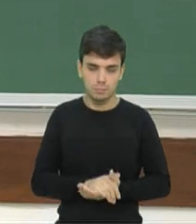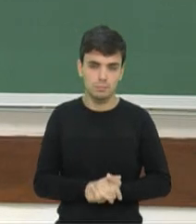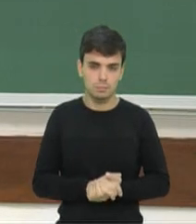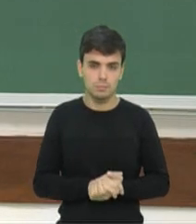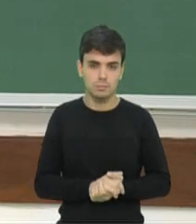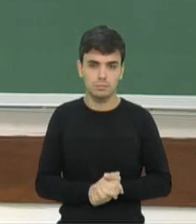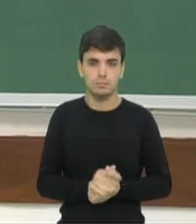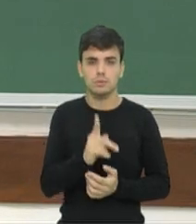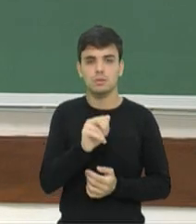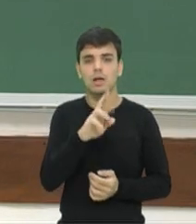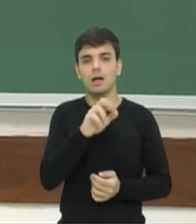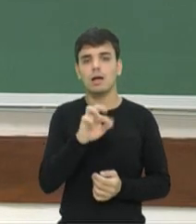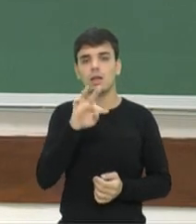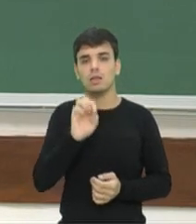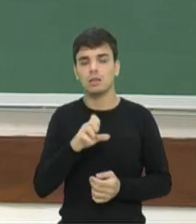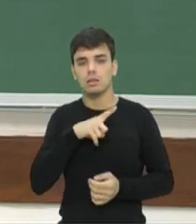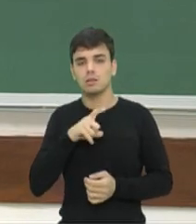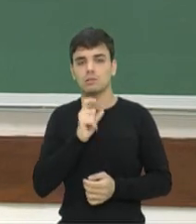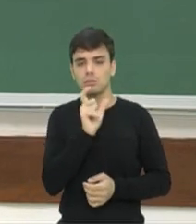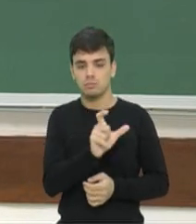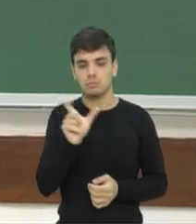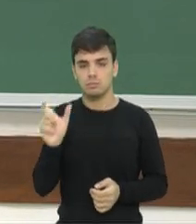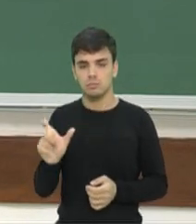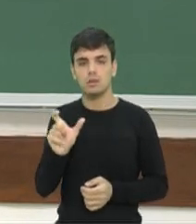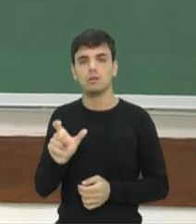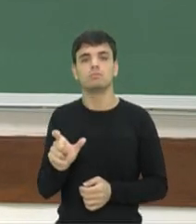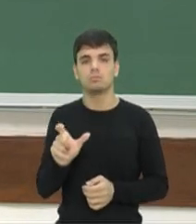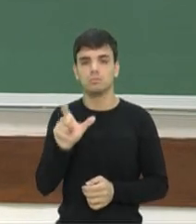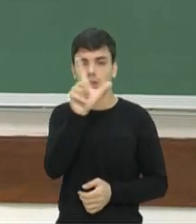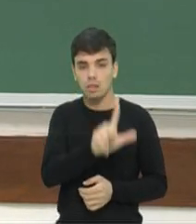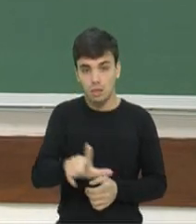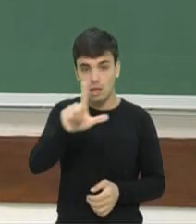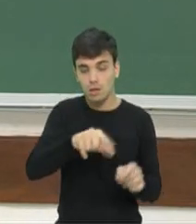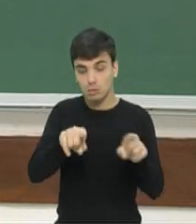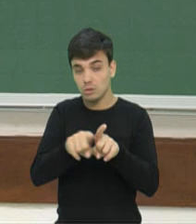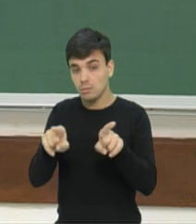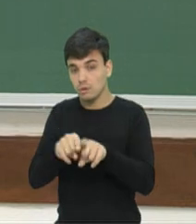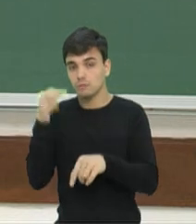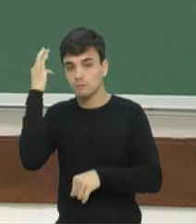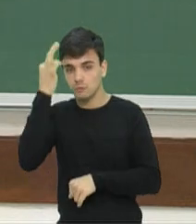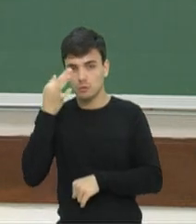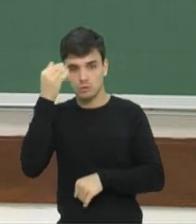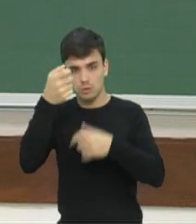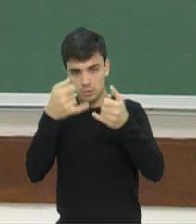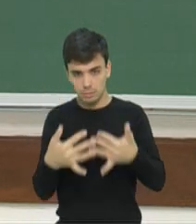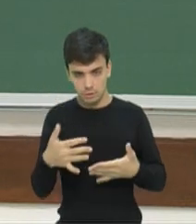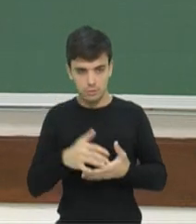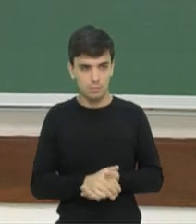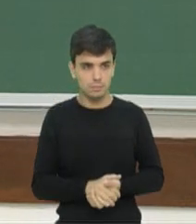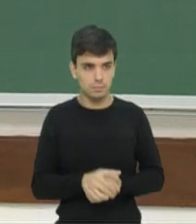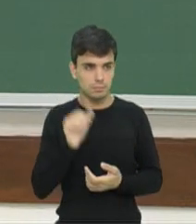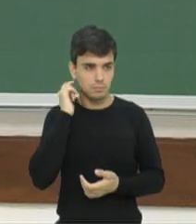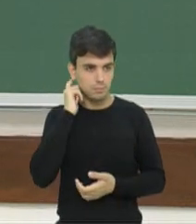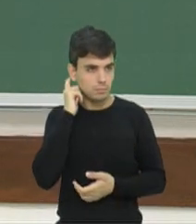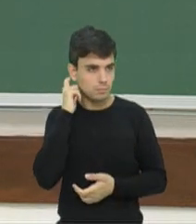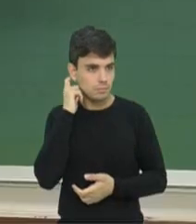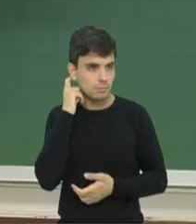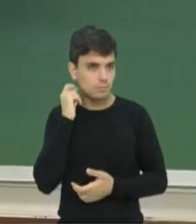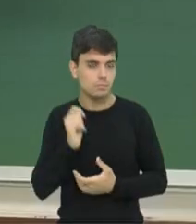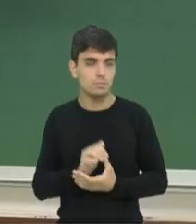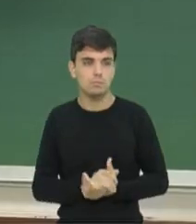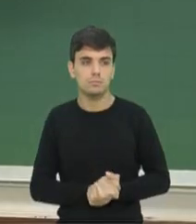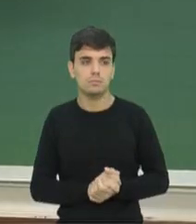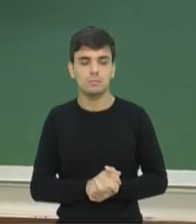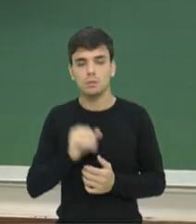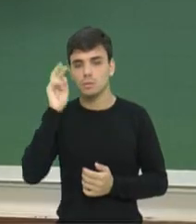karatê, ali tem as definições literal e filosófica da modalidade. Então está retratado aqui para vocês. Então, dentro da parte histórica, como eu